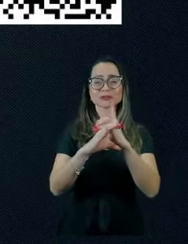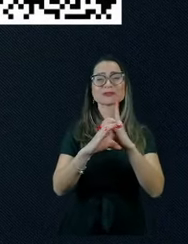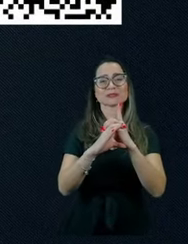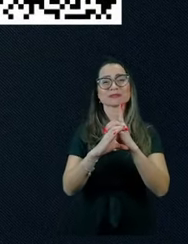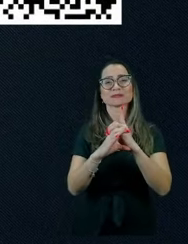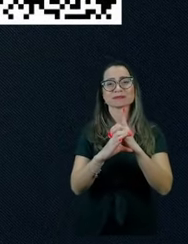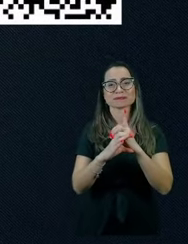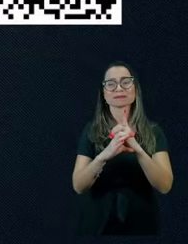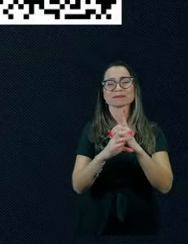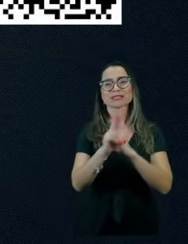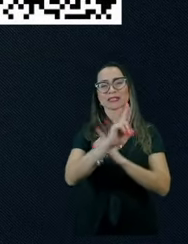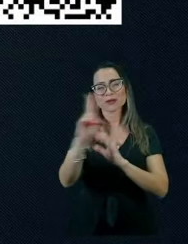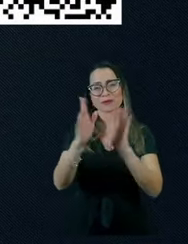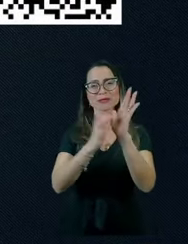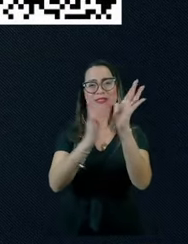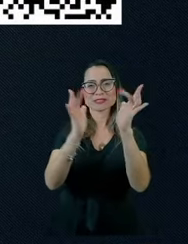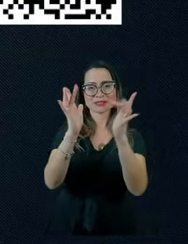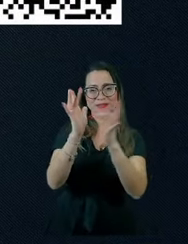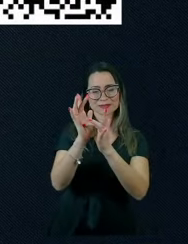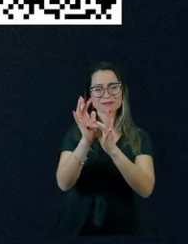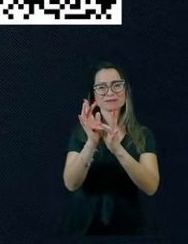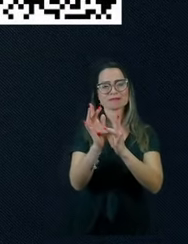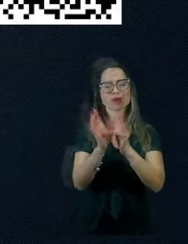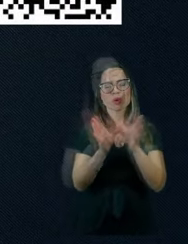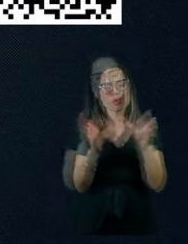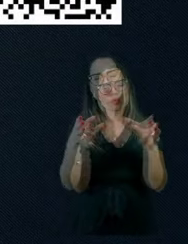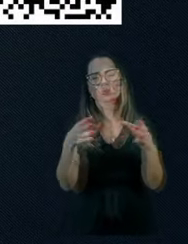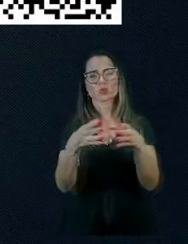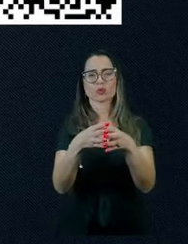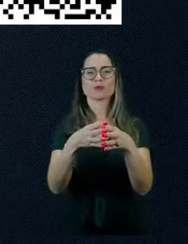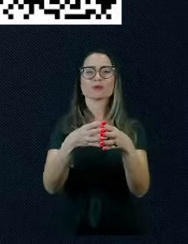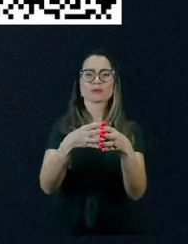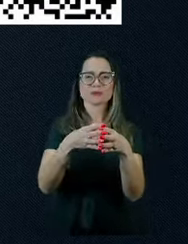lindo, em nome de Jesus. Toda a equipe de Libras.